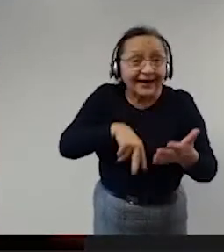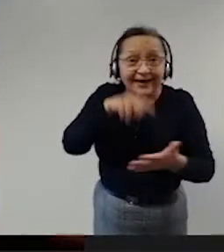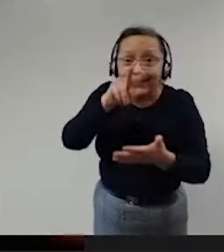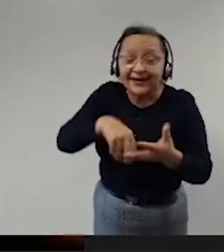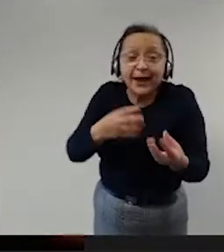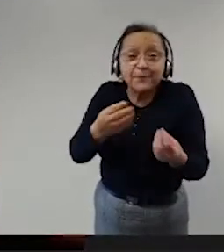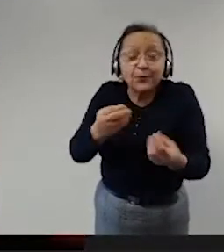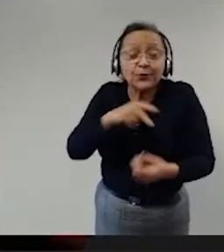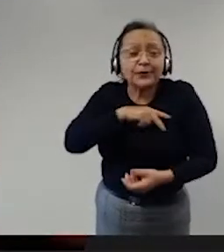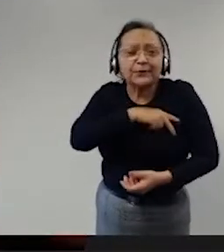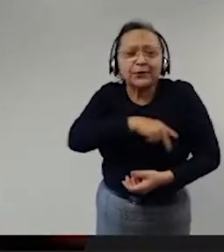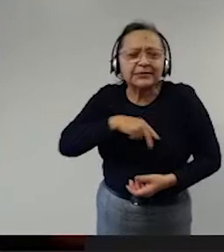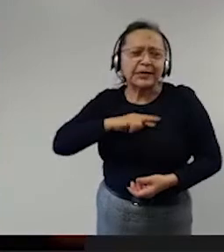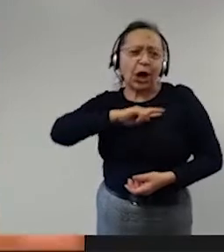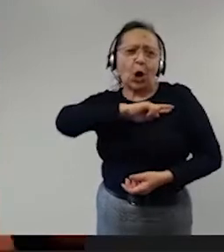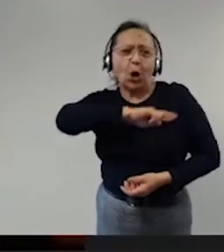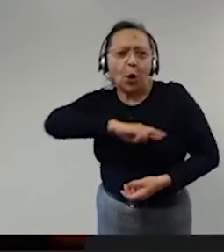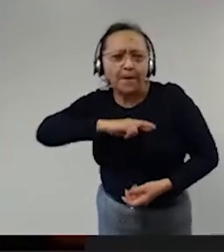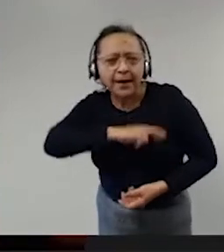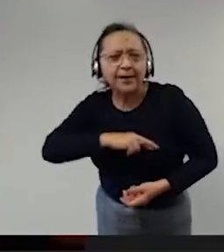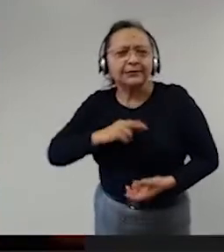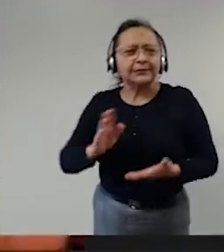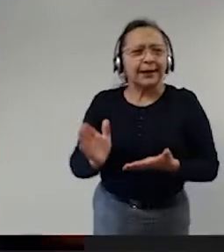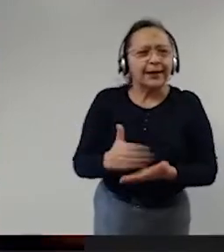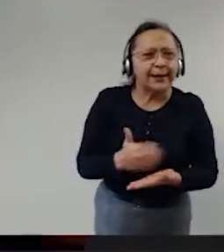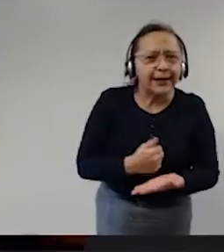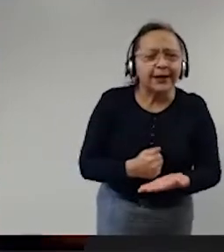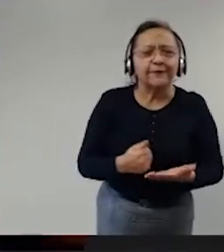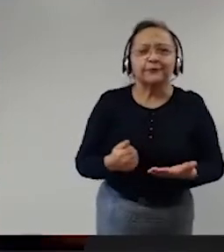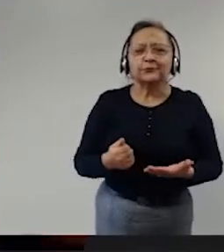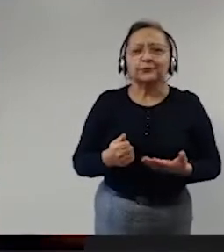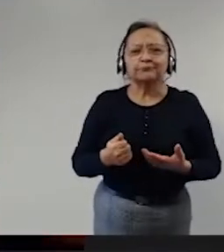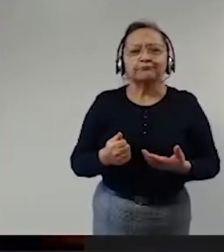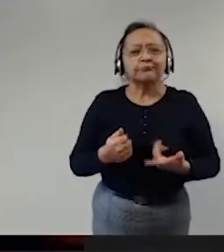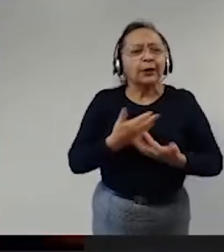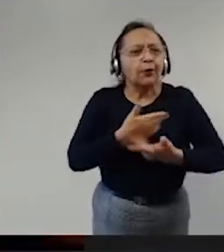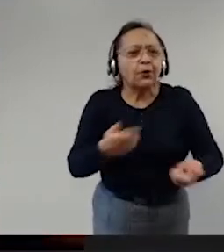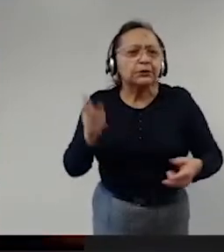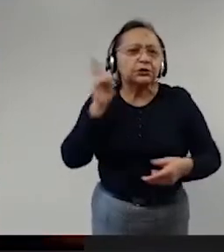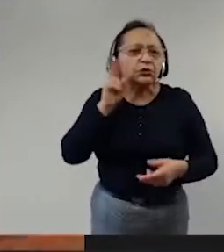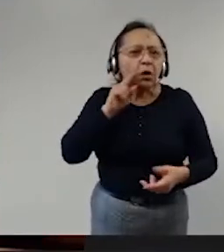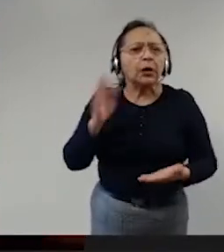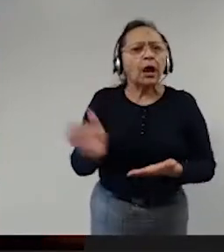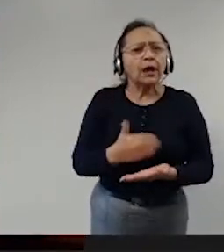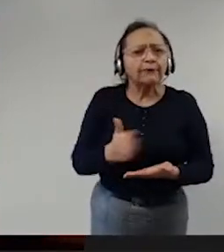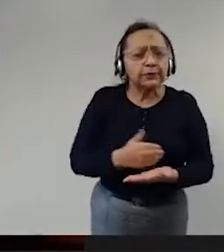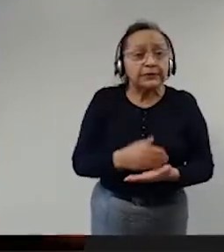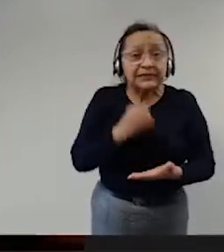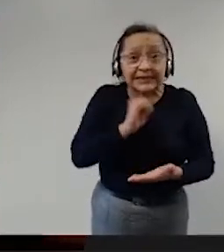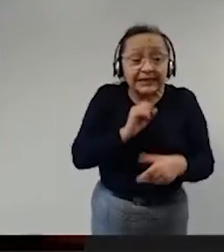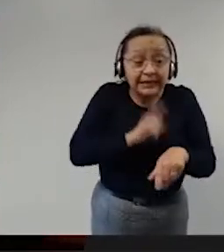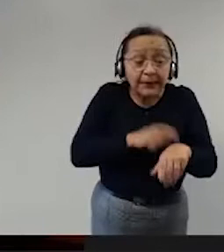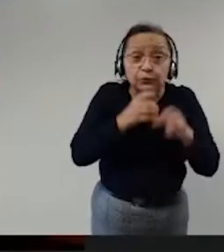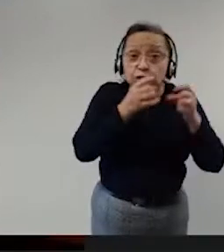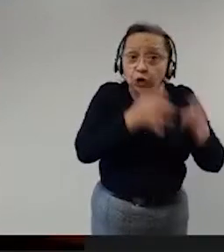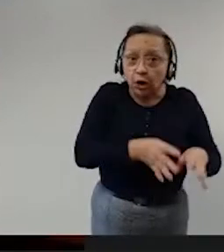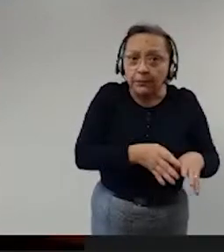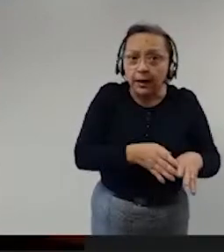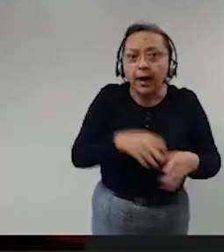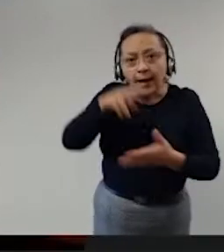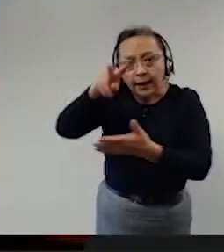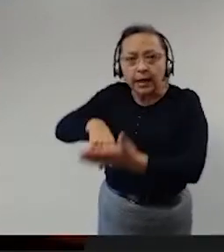muita poesia, leia romances, leia livros, leia ficção, leia revistas, se sobrar tempo, leia